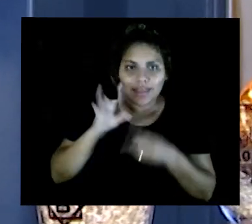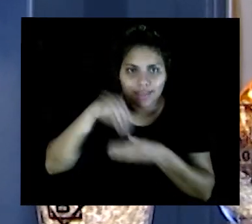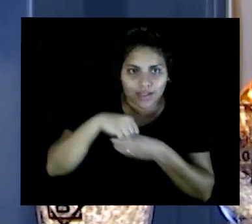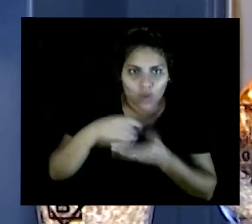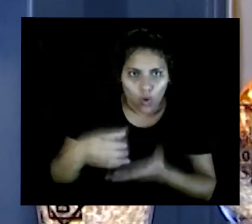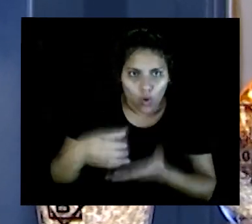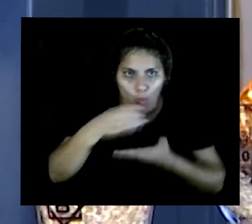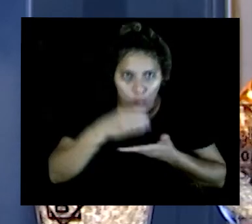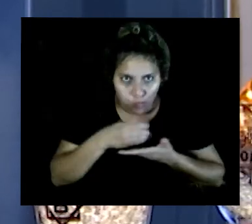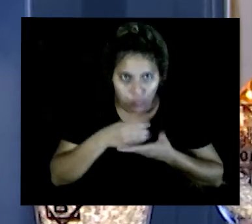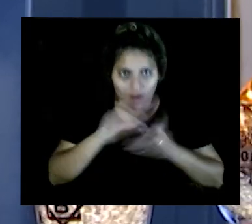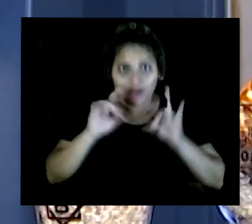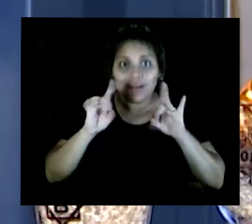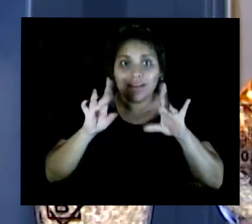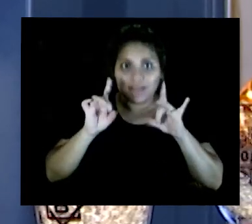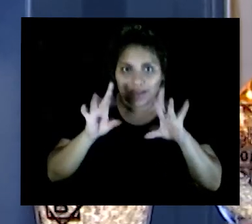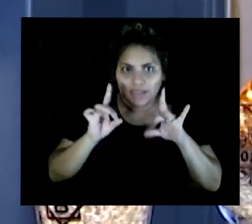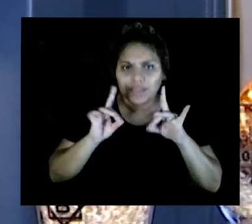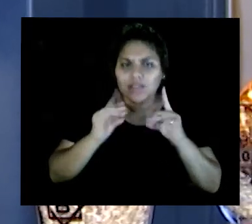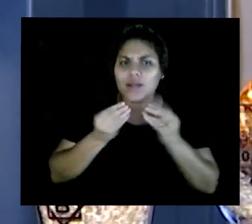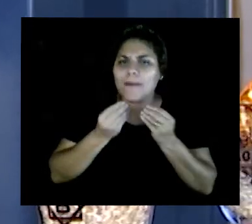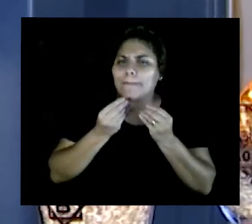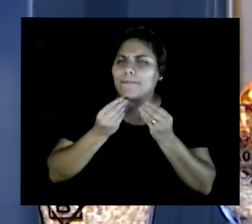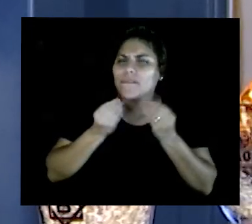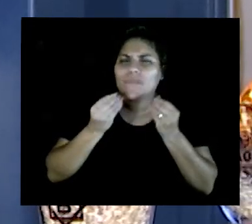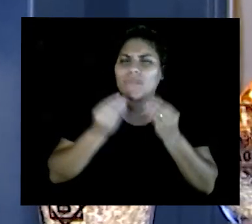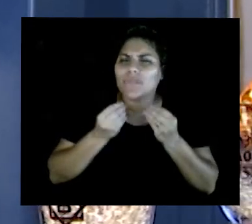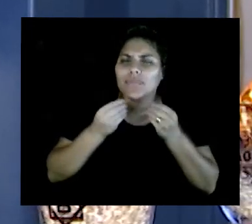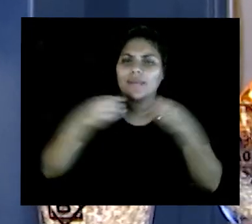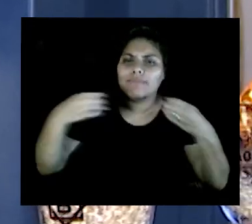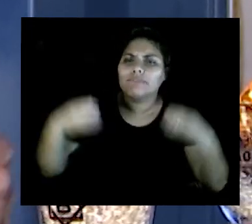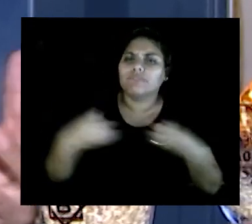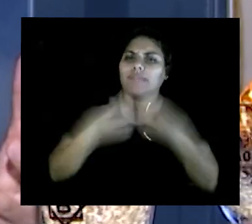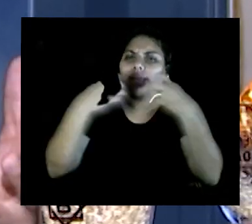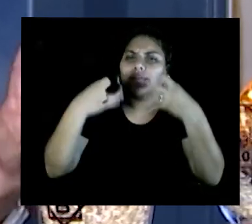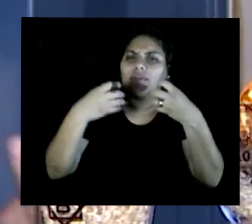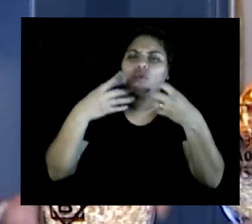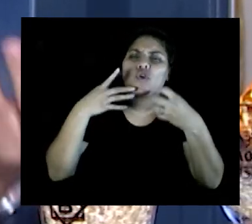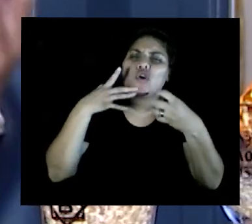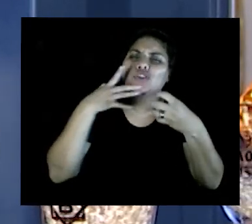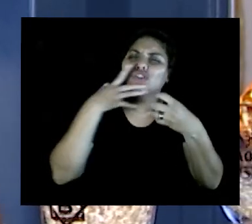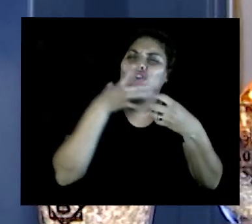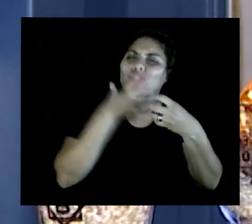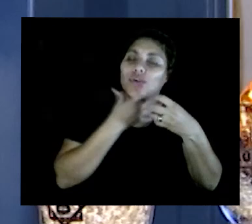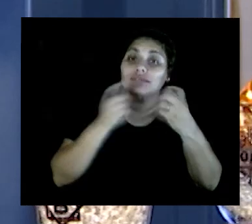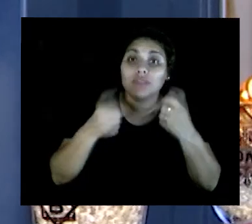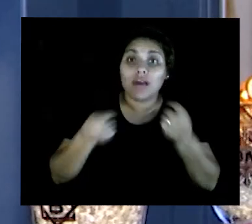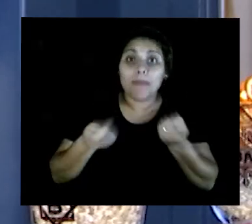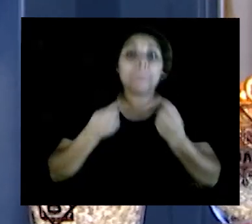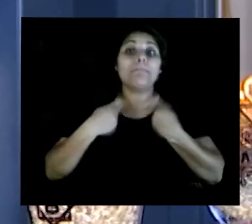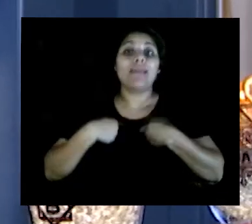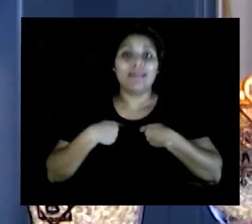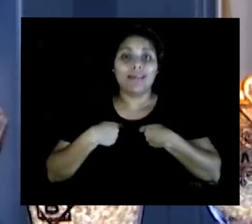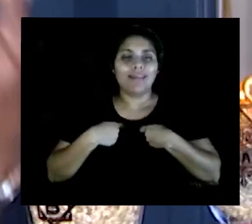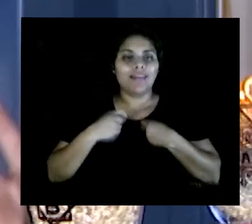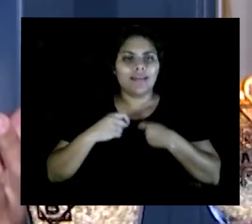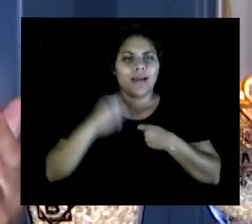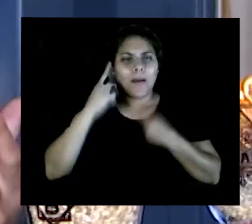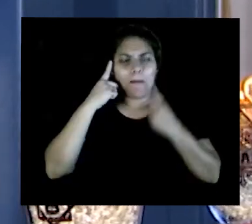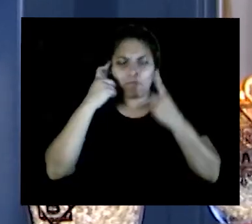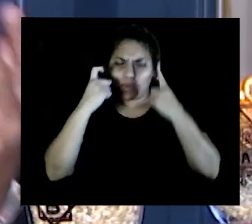ela seja uma boa cerveja. Que ela seja uma cerveja que tenha um bom drinkability, que seja uma cerveja gostosa de você tomar e que te